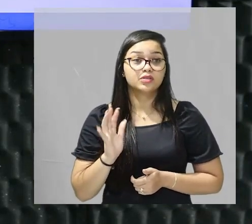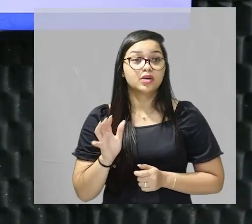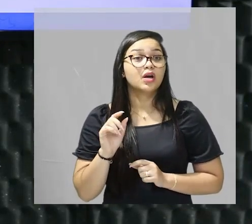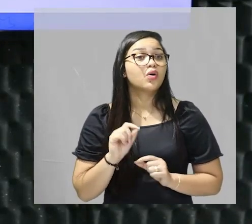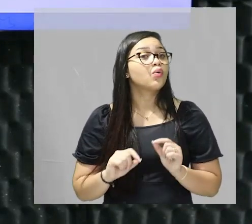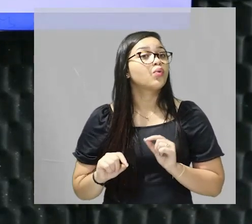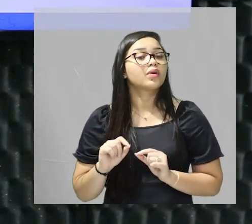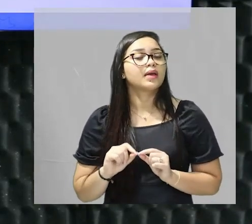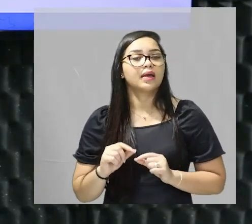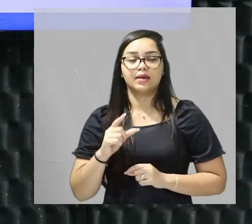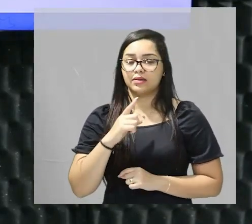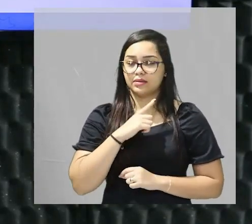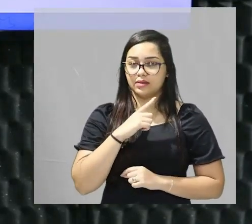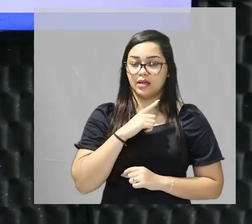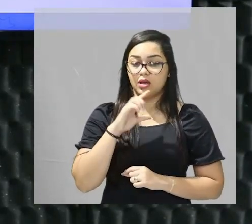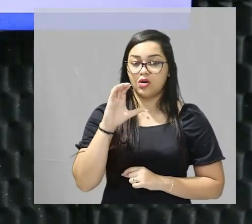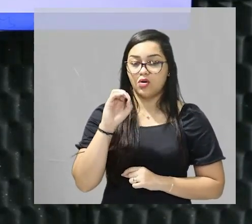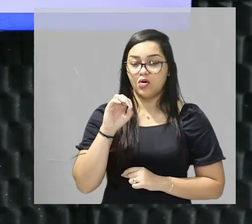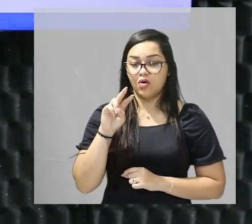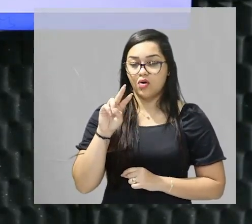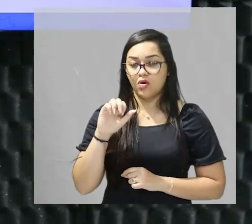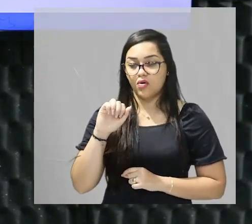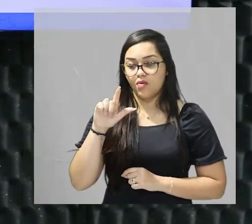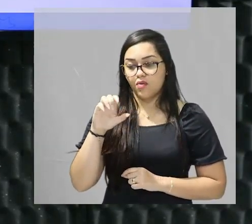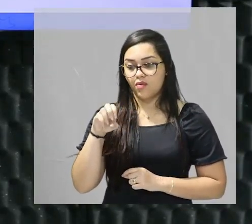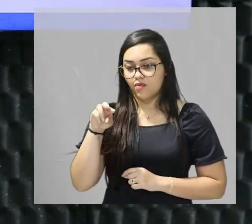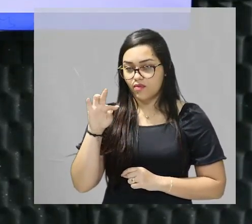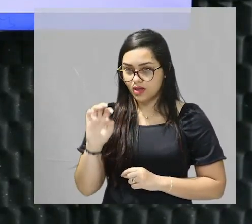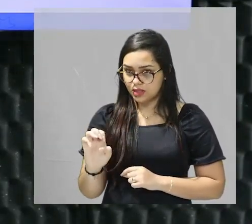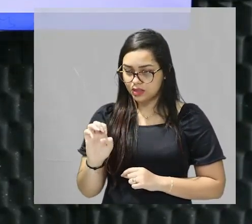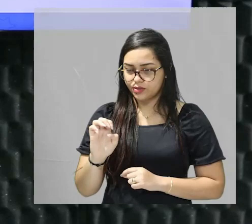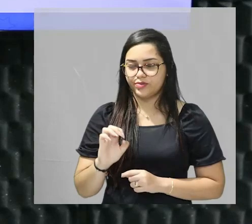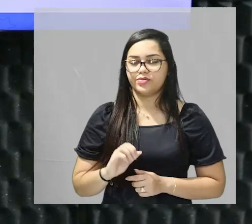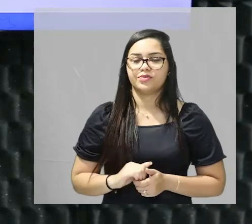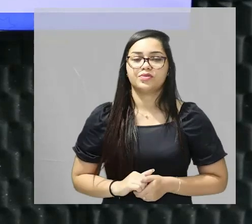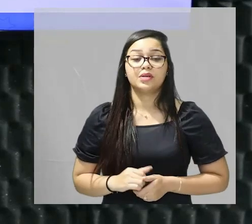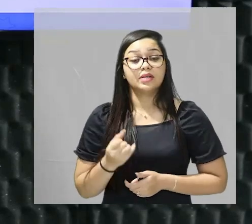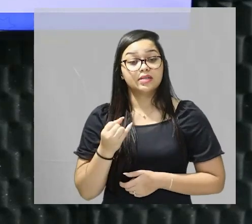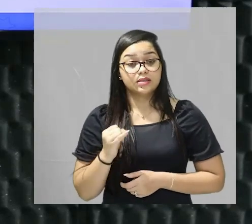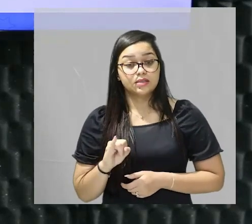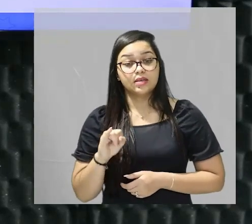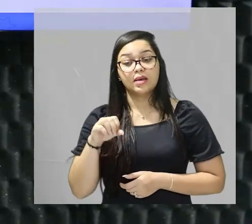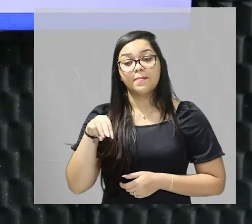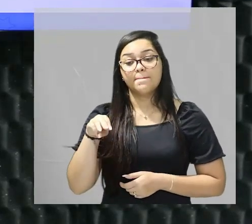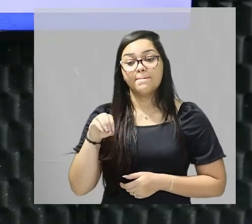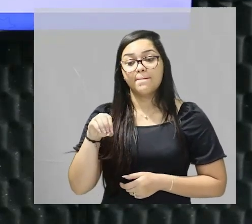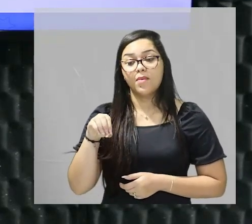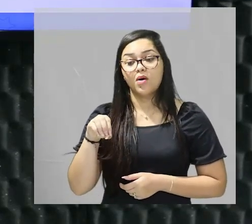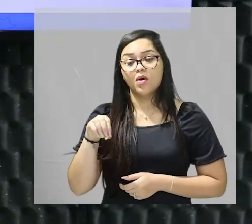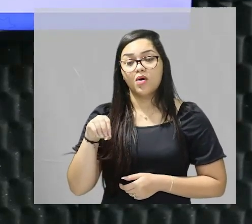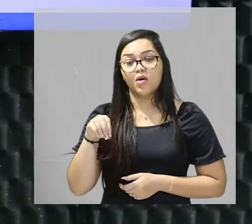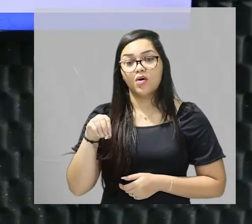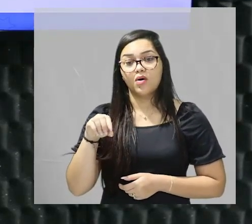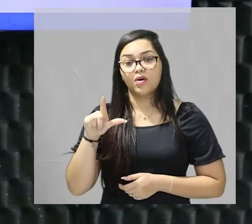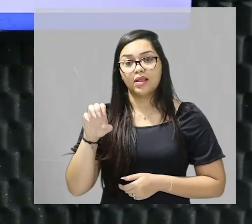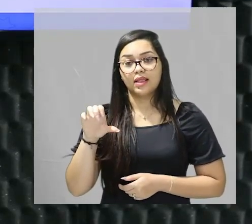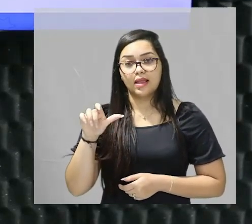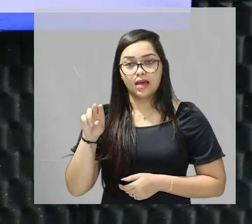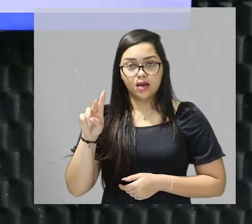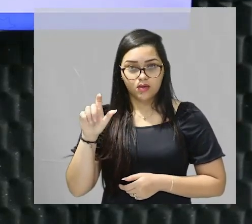covalente, uma substância molecular. Se é molecular, a ligação que vai estar